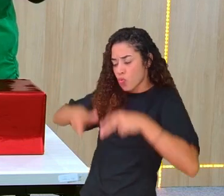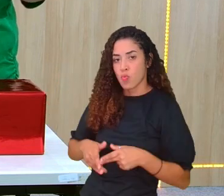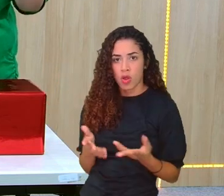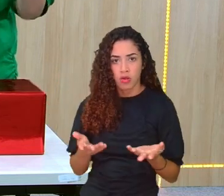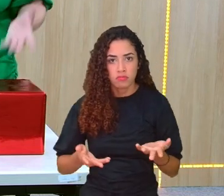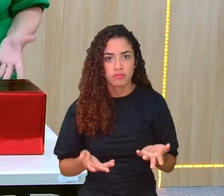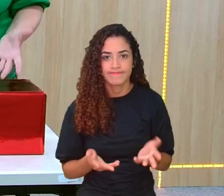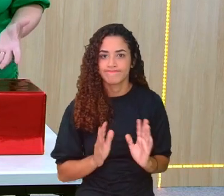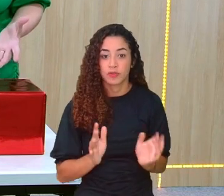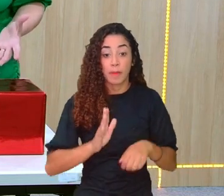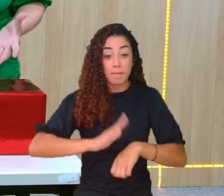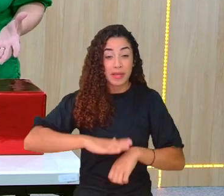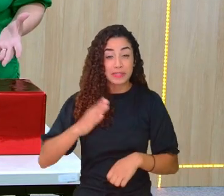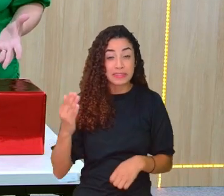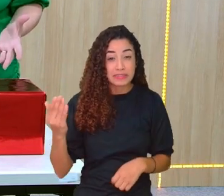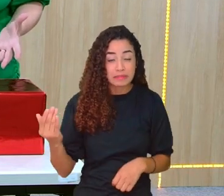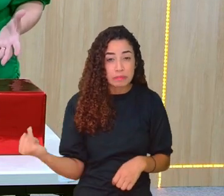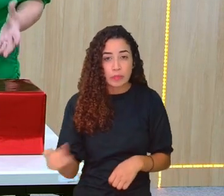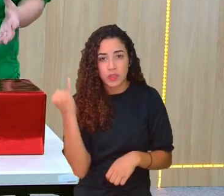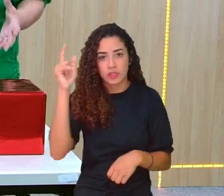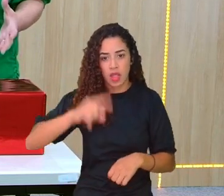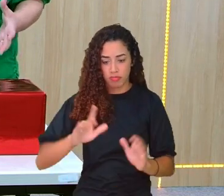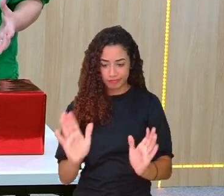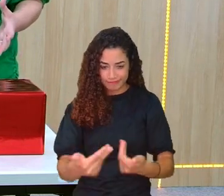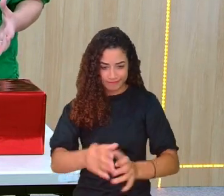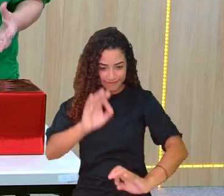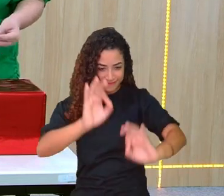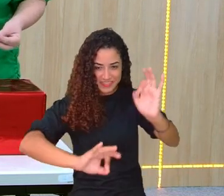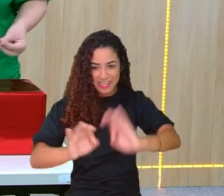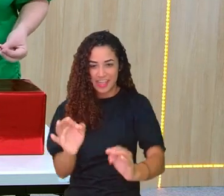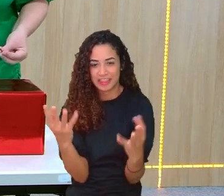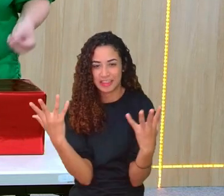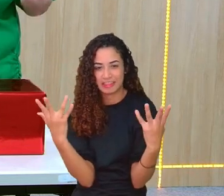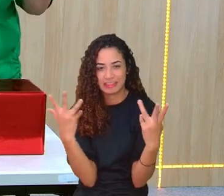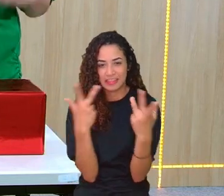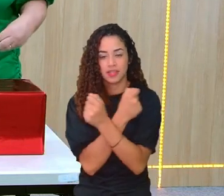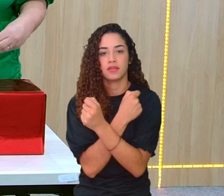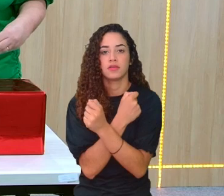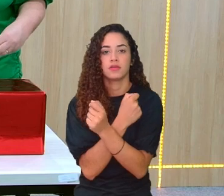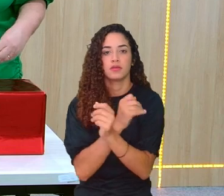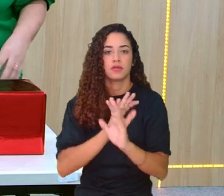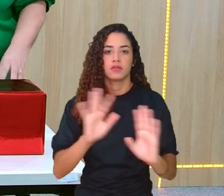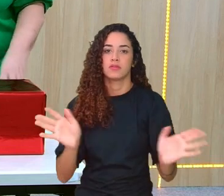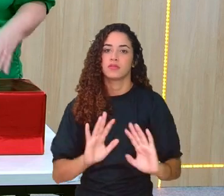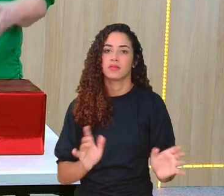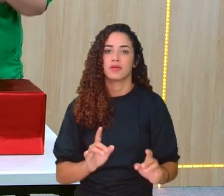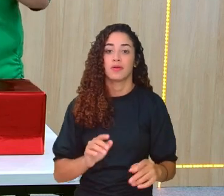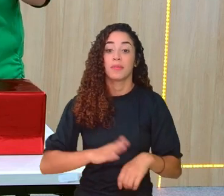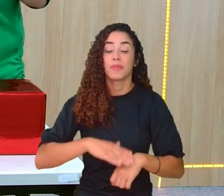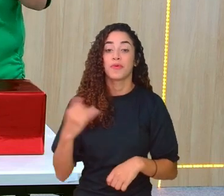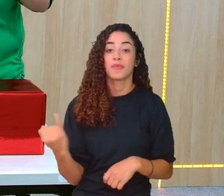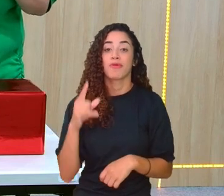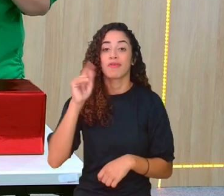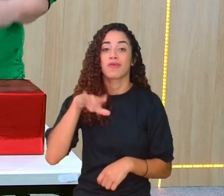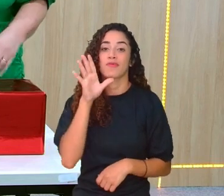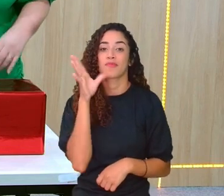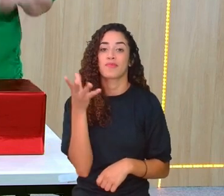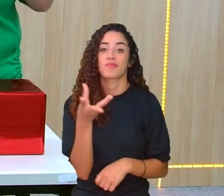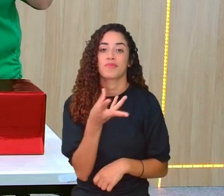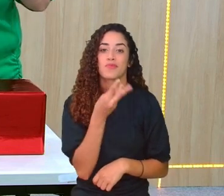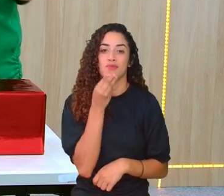importante não é essa caixa bonitinha, mas é o conhecimento que vocês vão adquirir ao